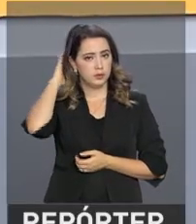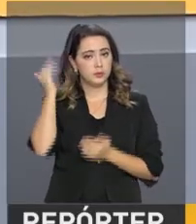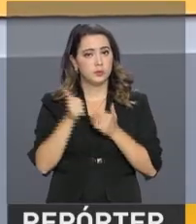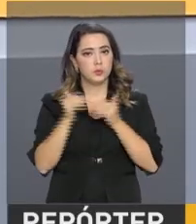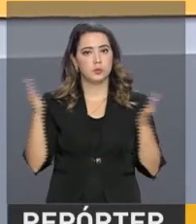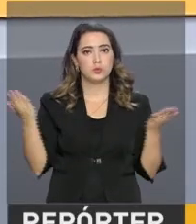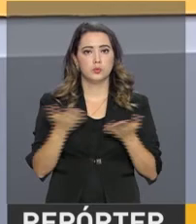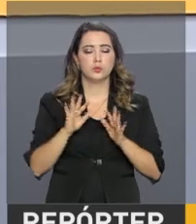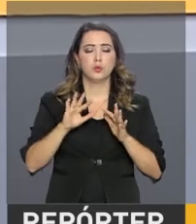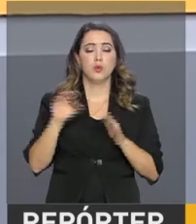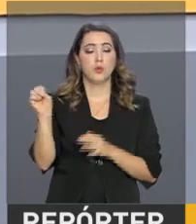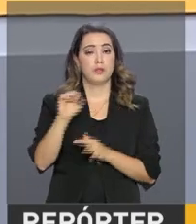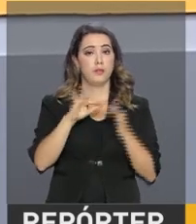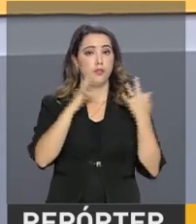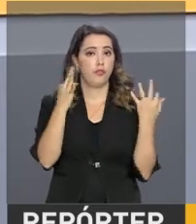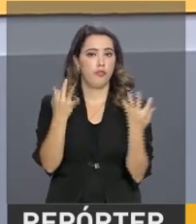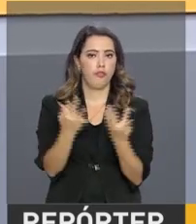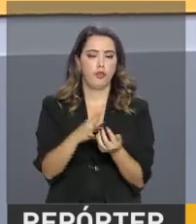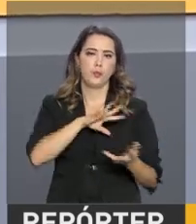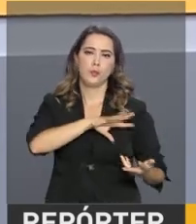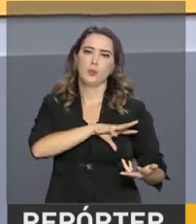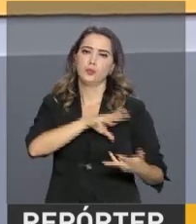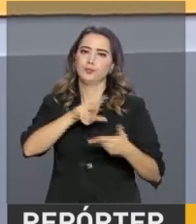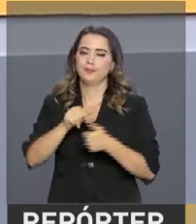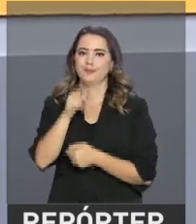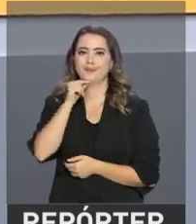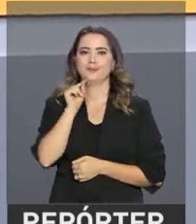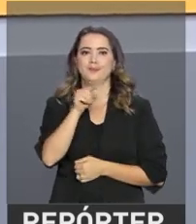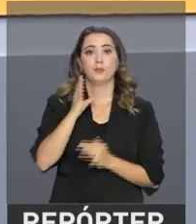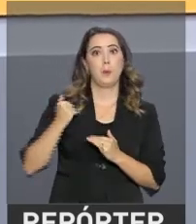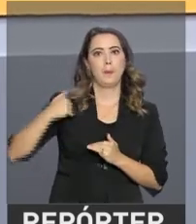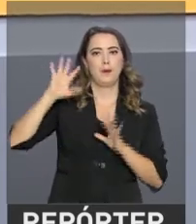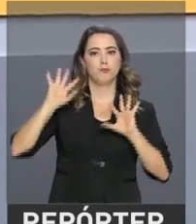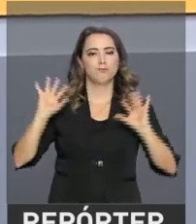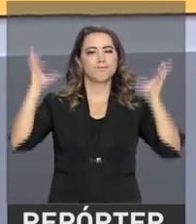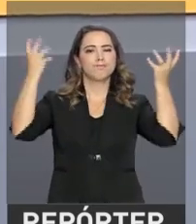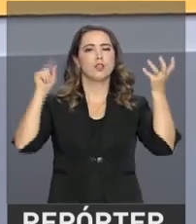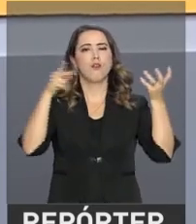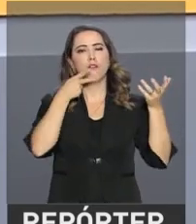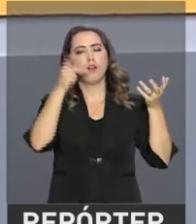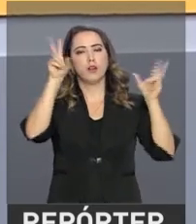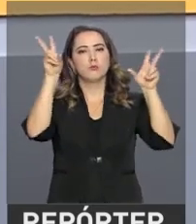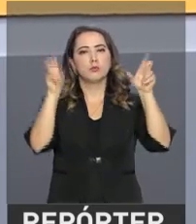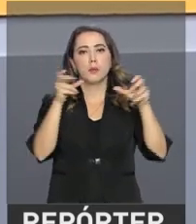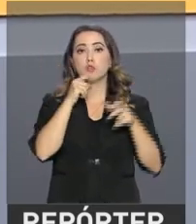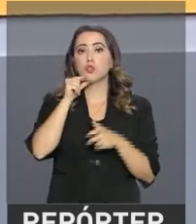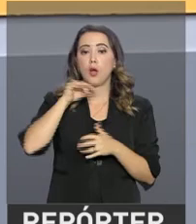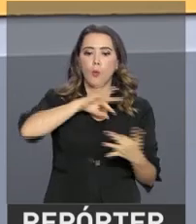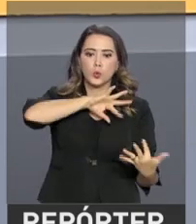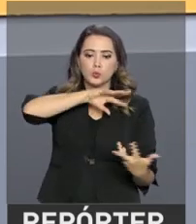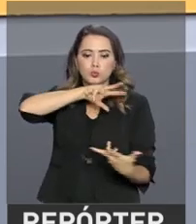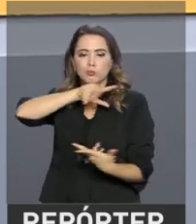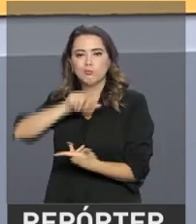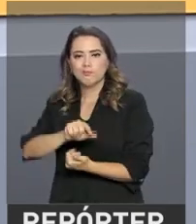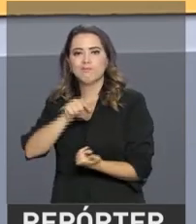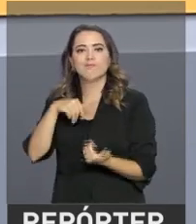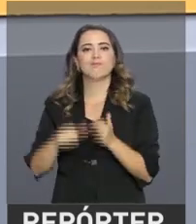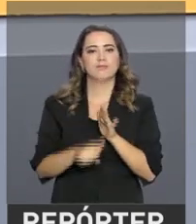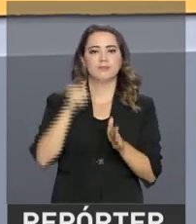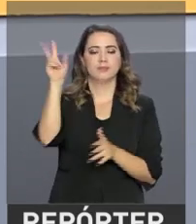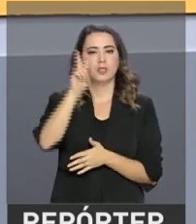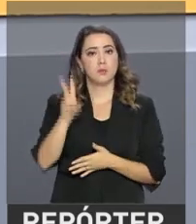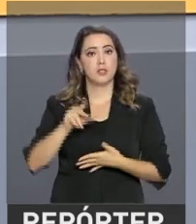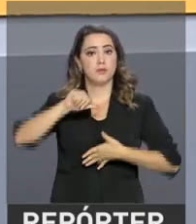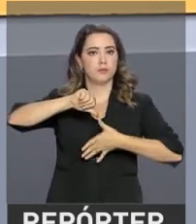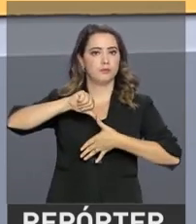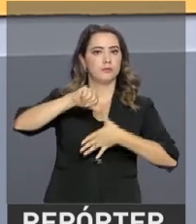abriu hoje o 8º fórum mundial da água o maior evento sobre recursos hídricos de todo o mundo e que pela primeira vez tem como